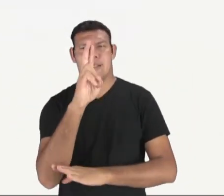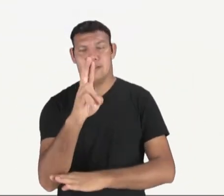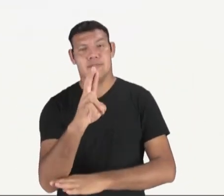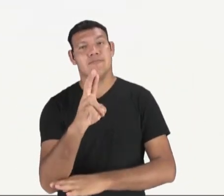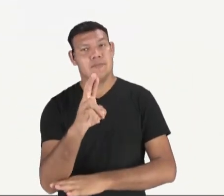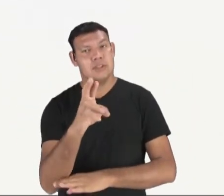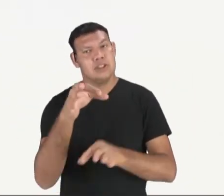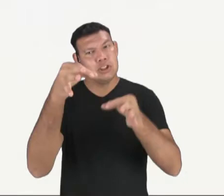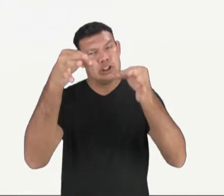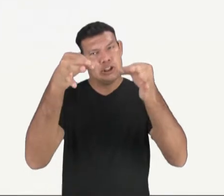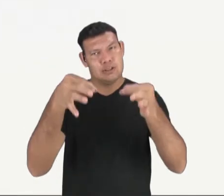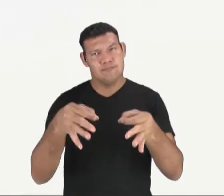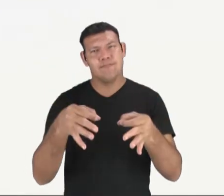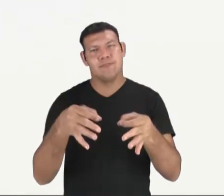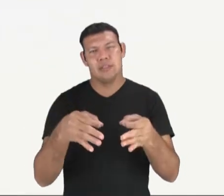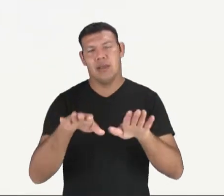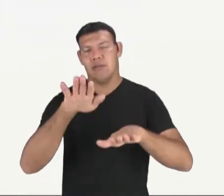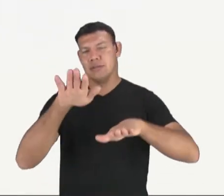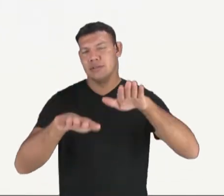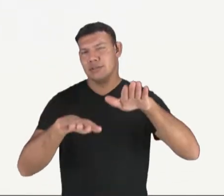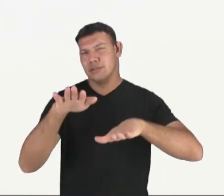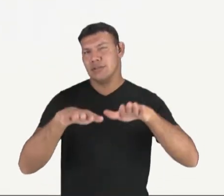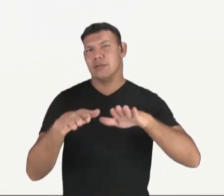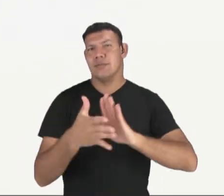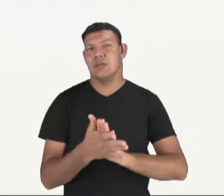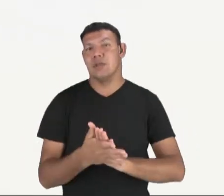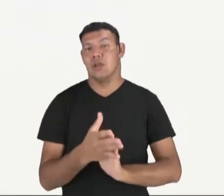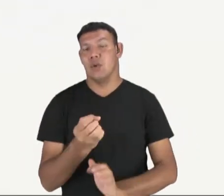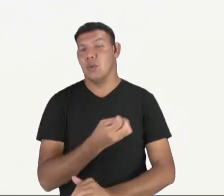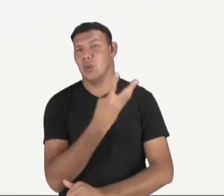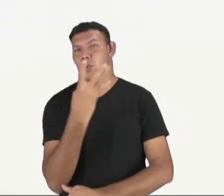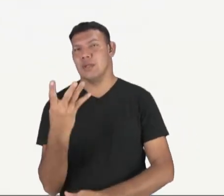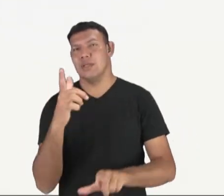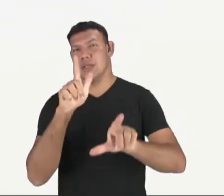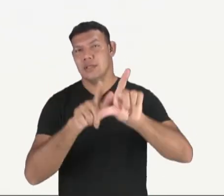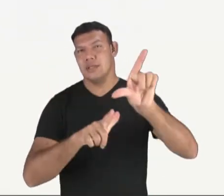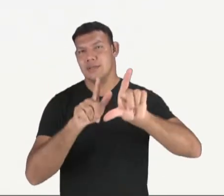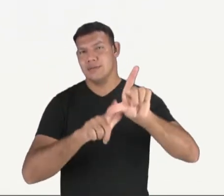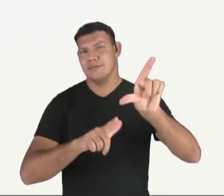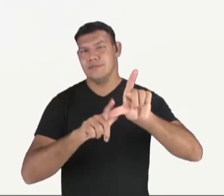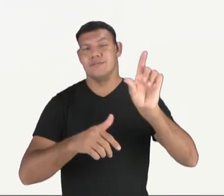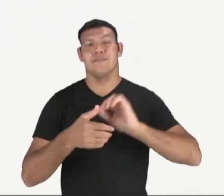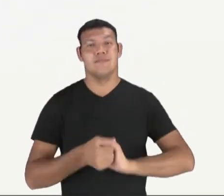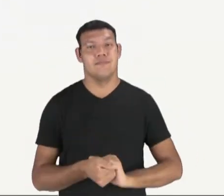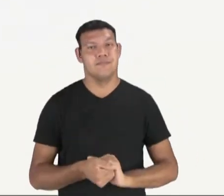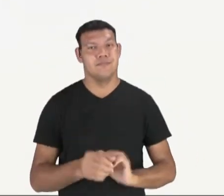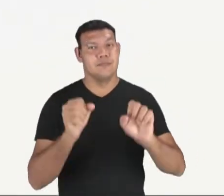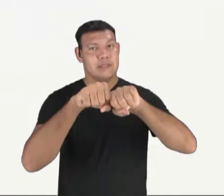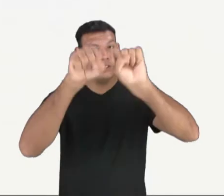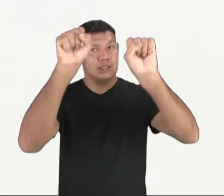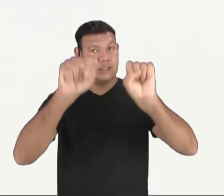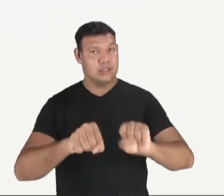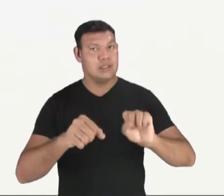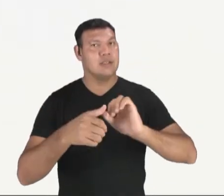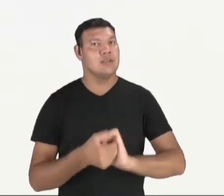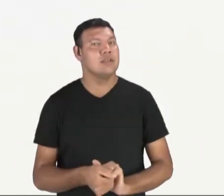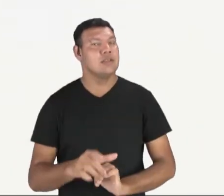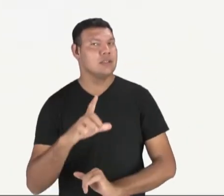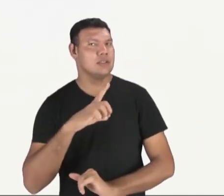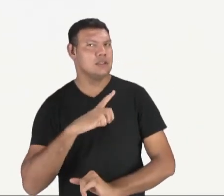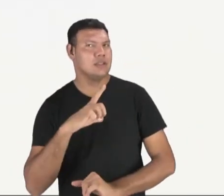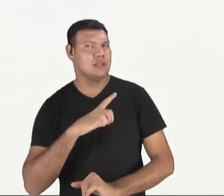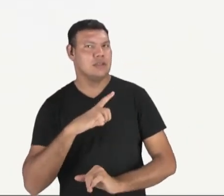conforme a quantidade de incógnita. Por exemplo, se num sistema de equação vocês